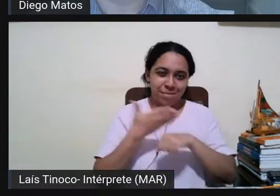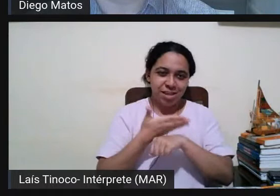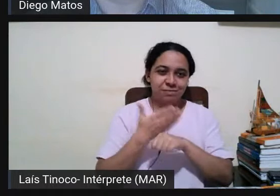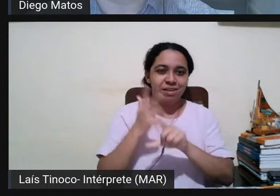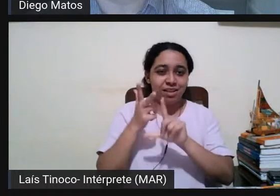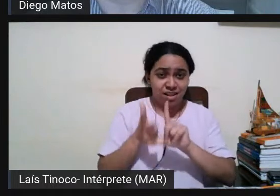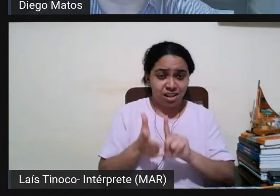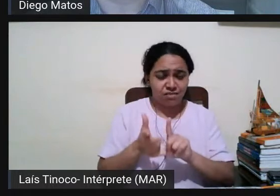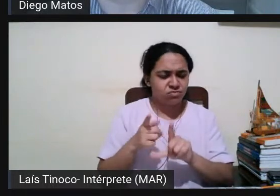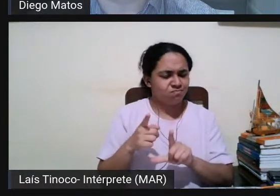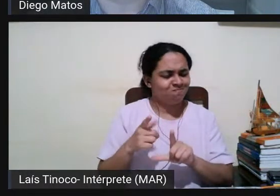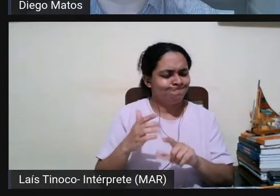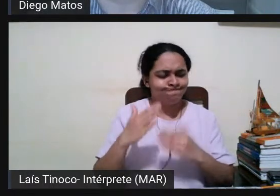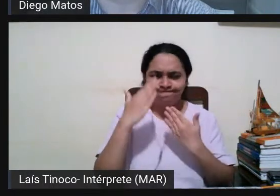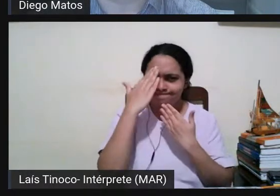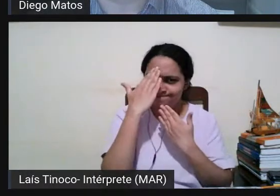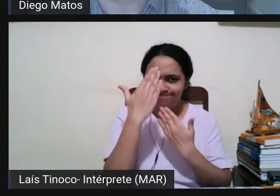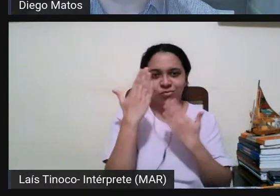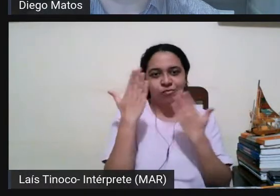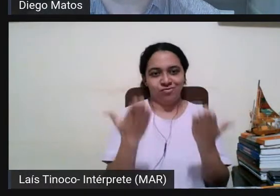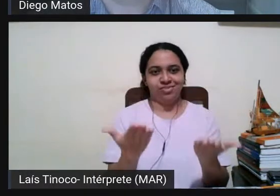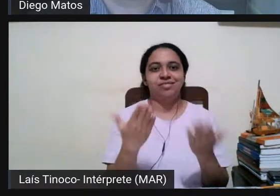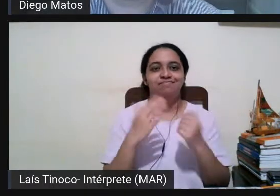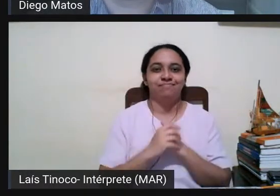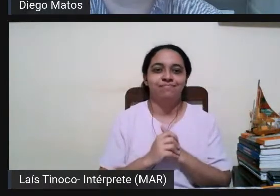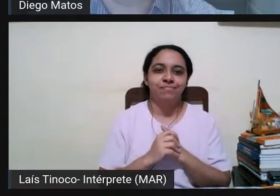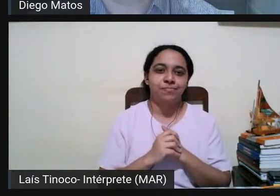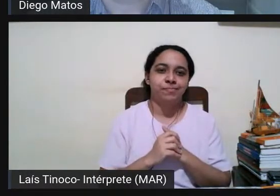fica muito agradecido a você